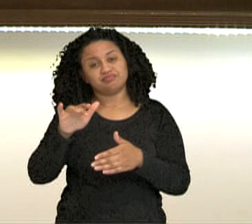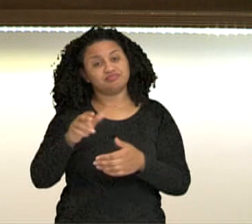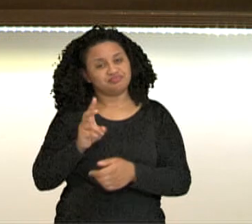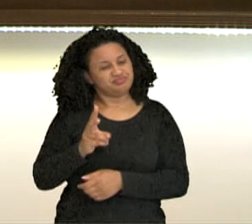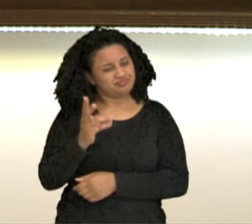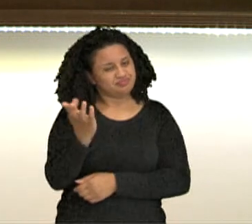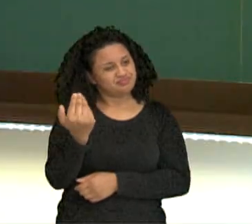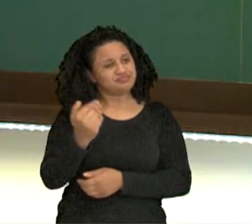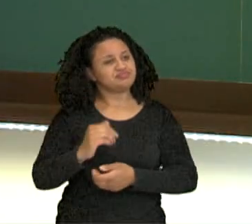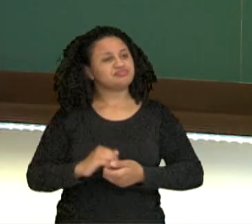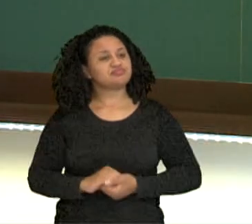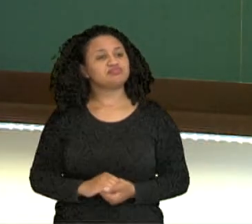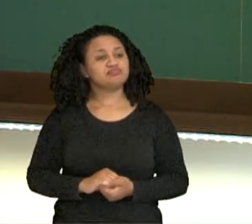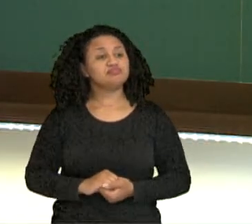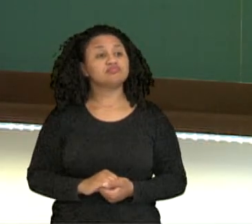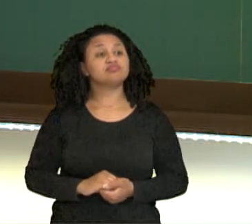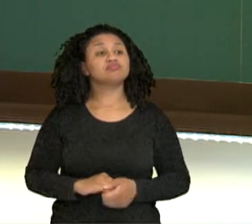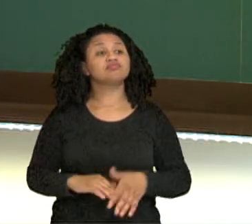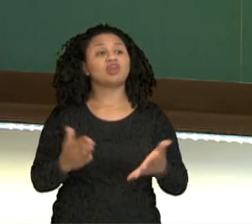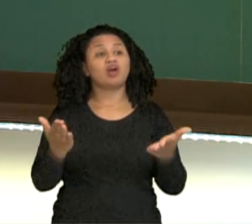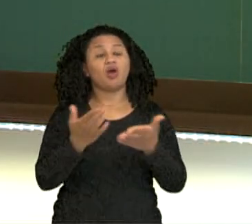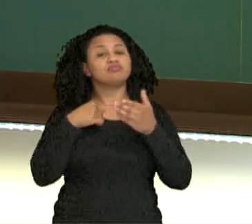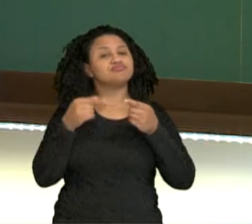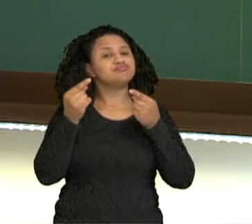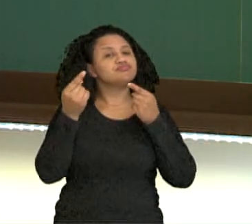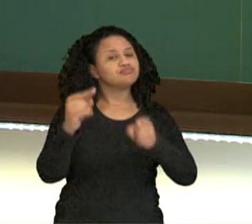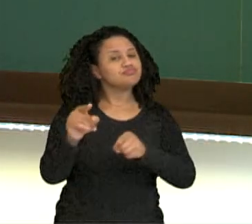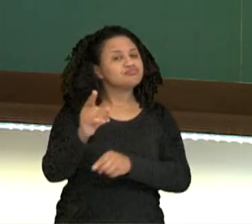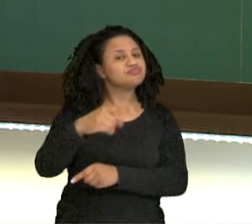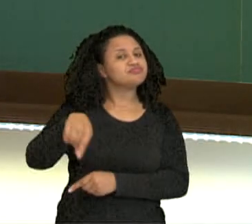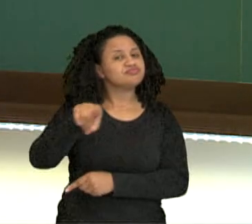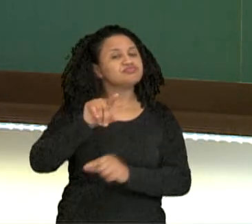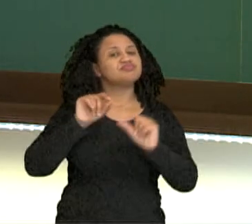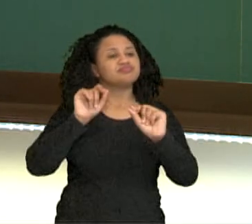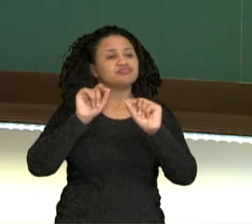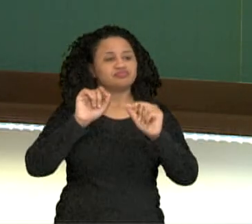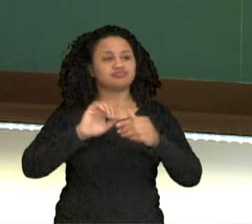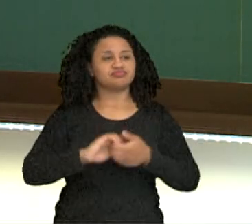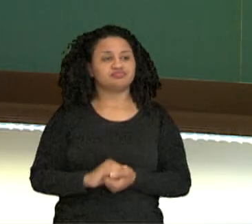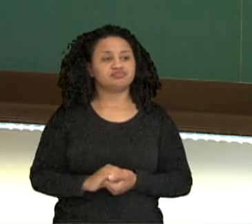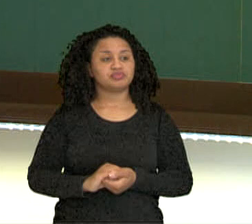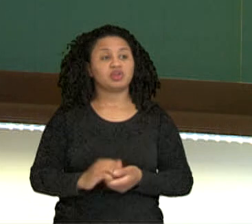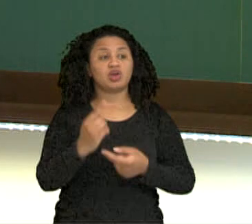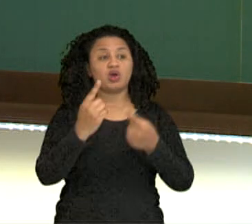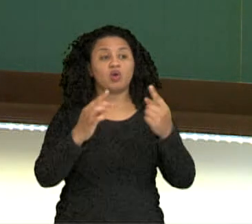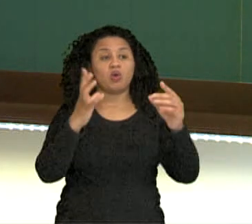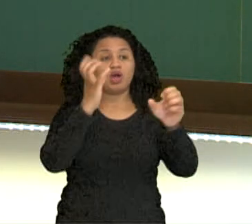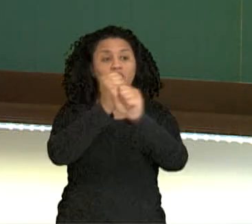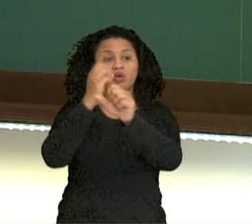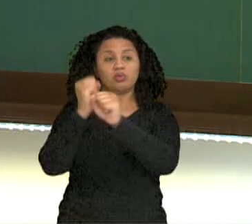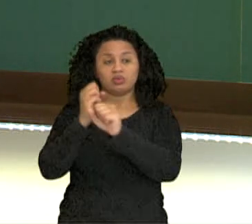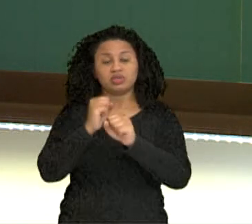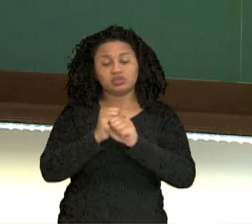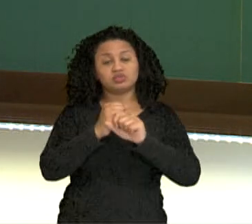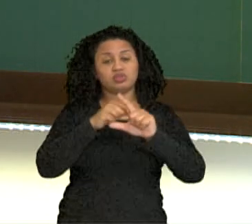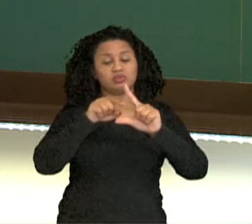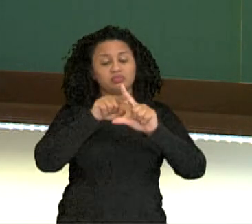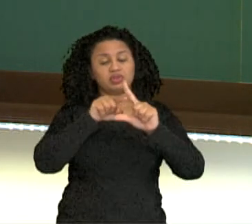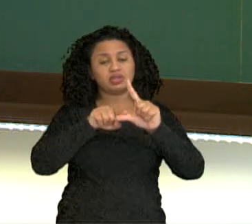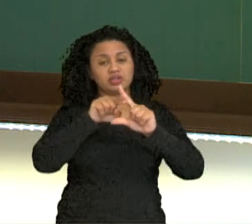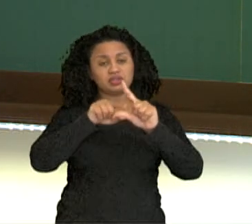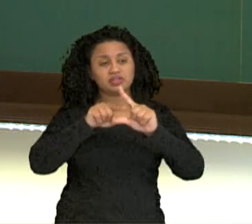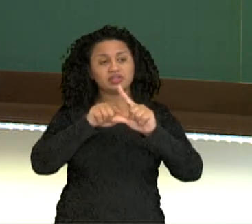continuar? Então, lá, um desafio para vocês. Ó, qual a soma das medidas dos ângulos internos